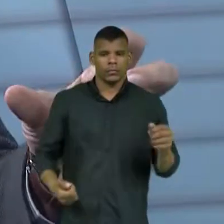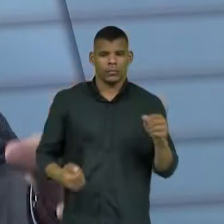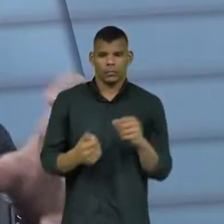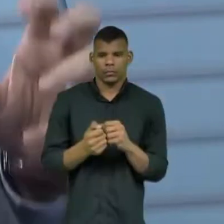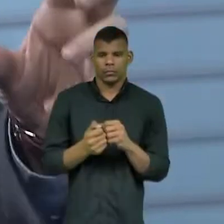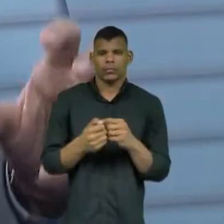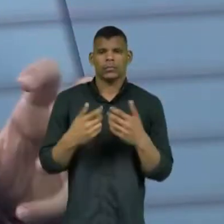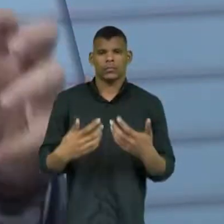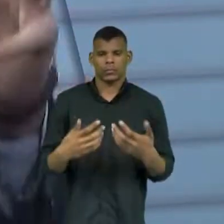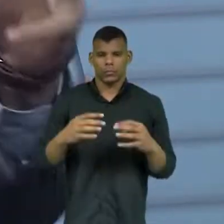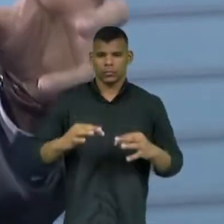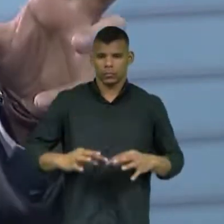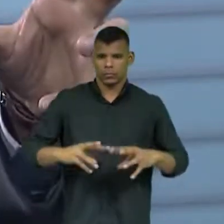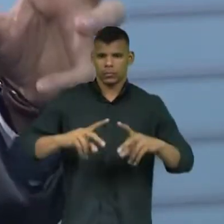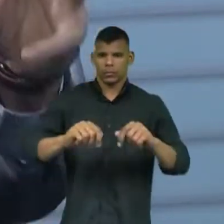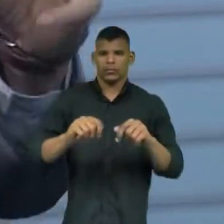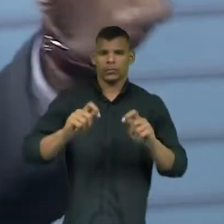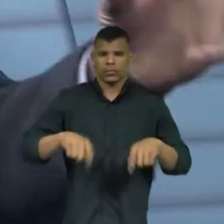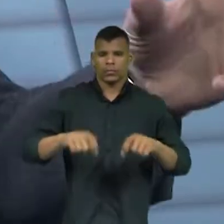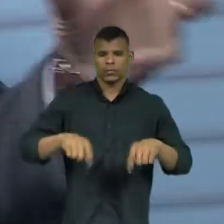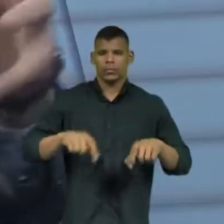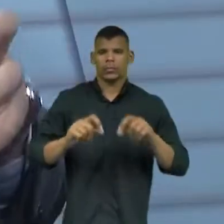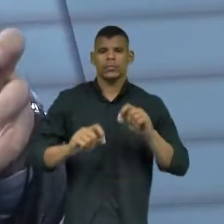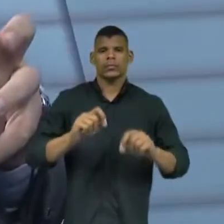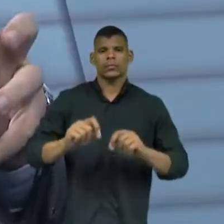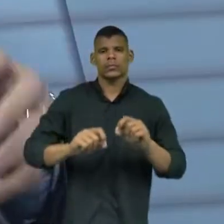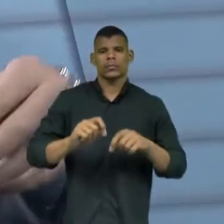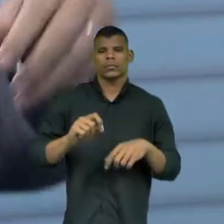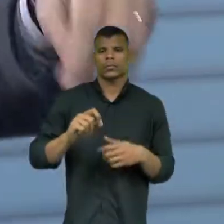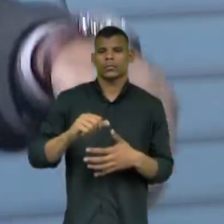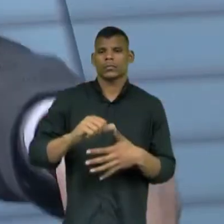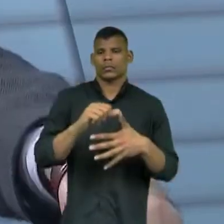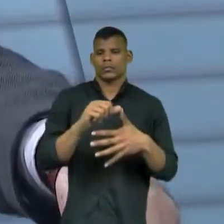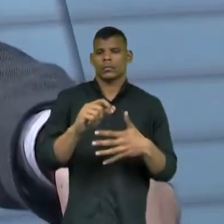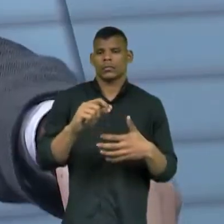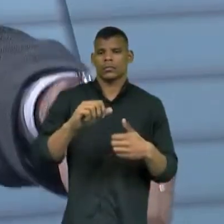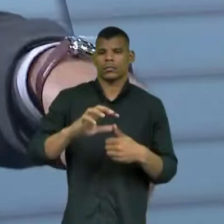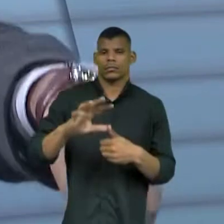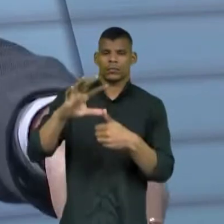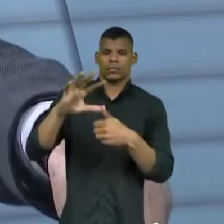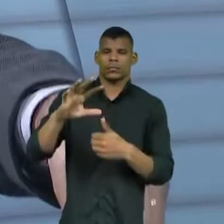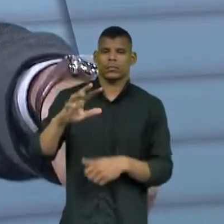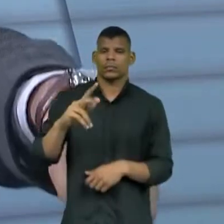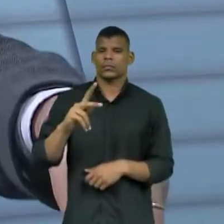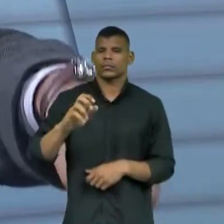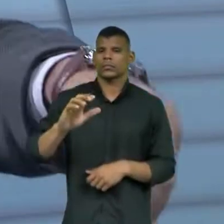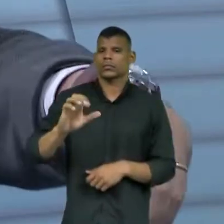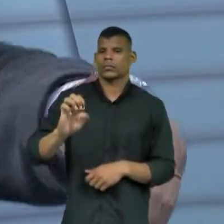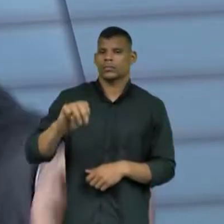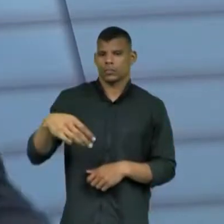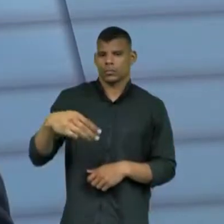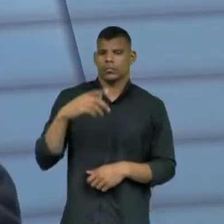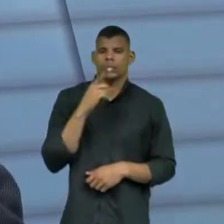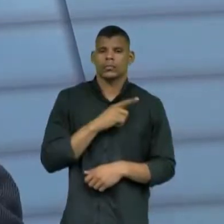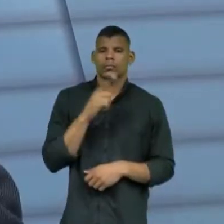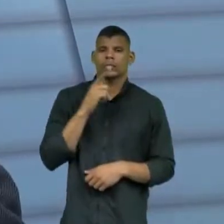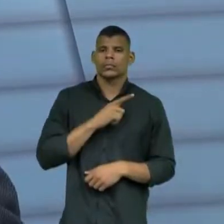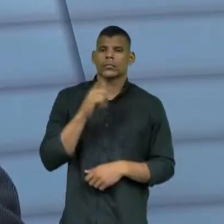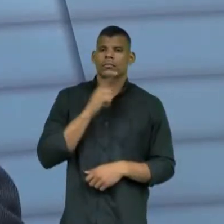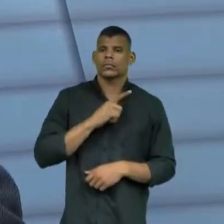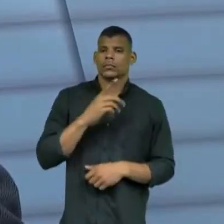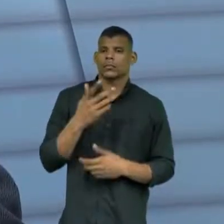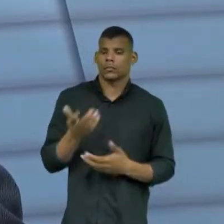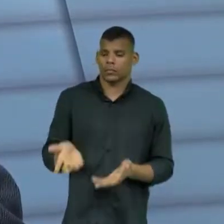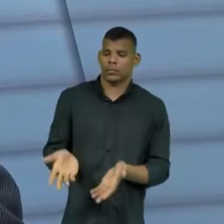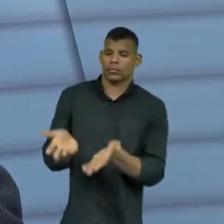tudo isso e a proximidade com os mercados americano e europeu, o Percém se tornou a joia da coroa.